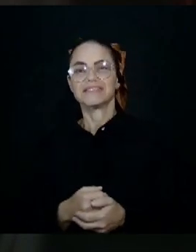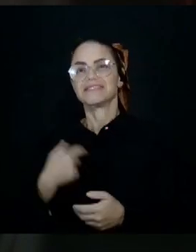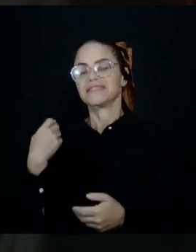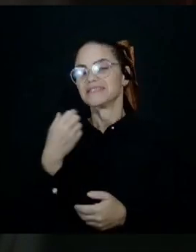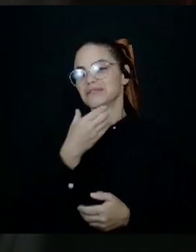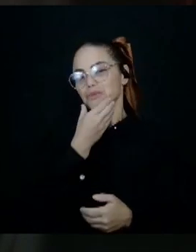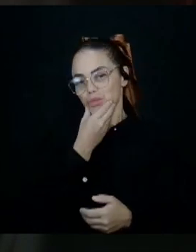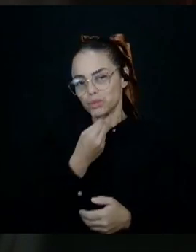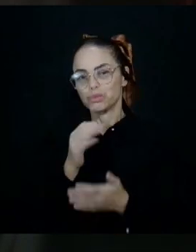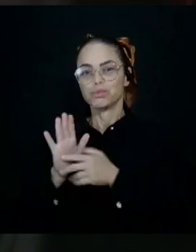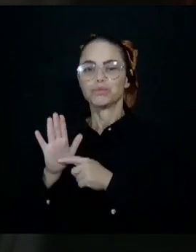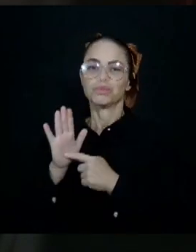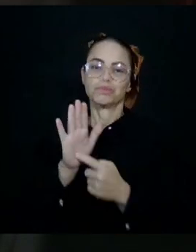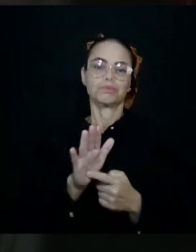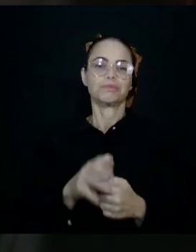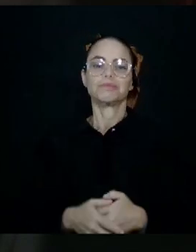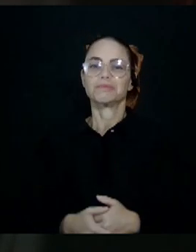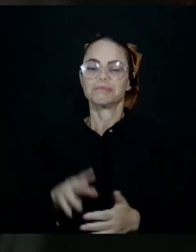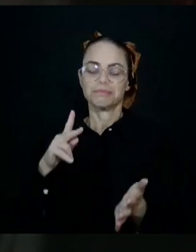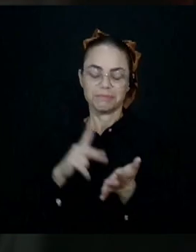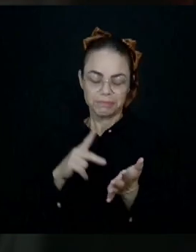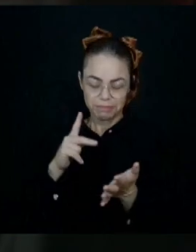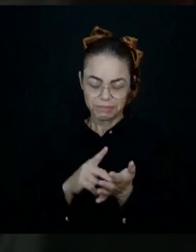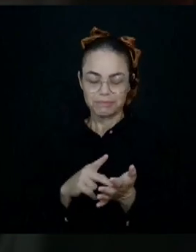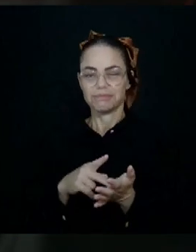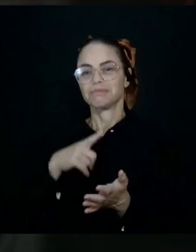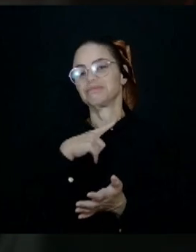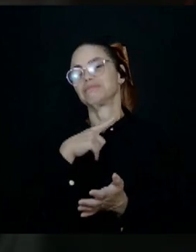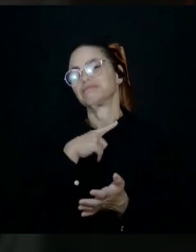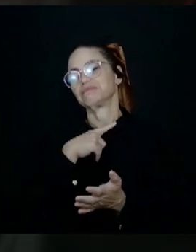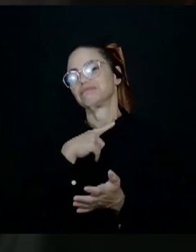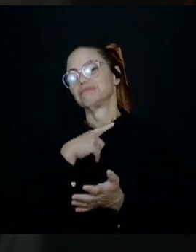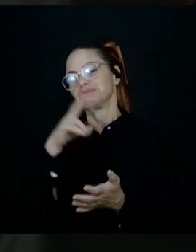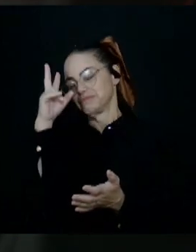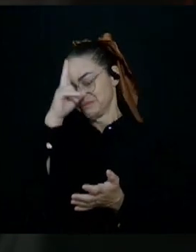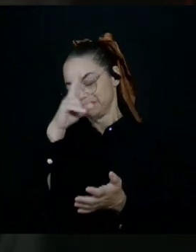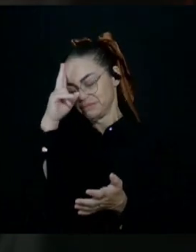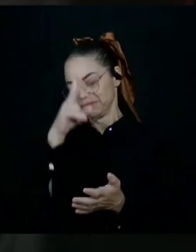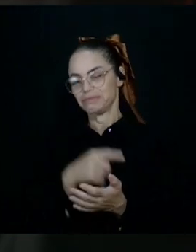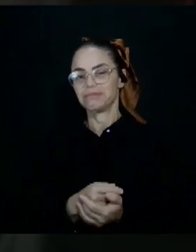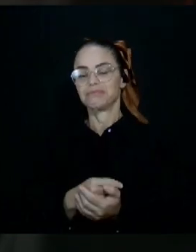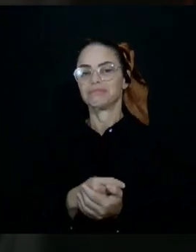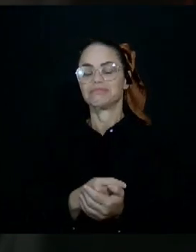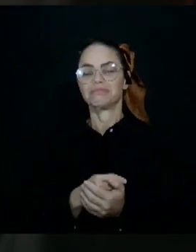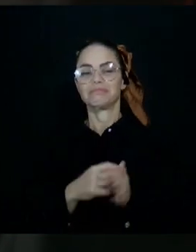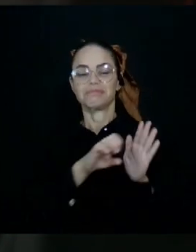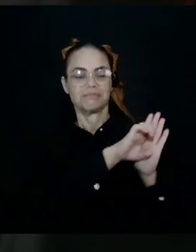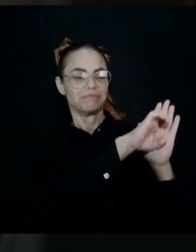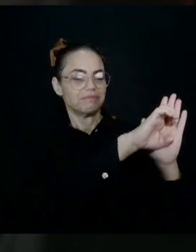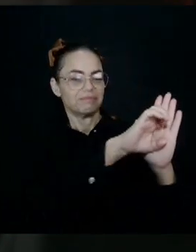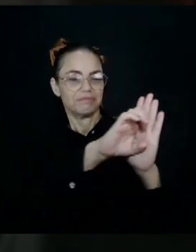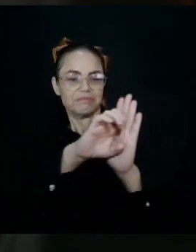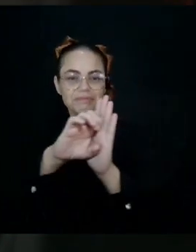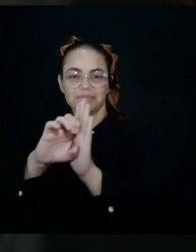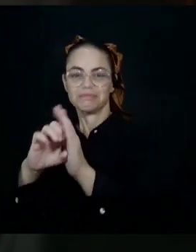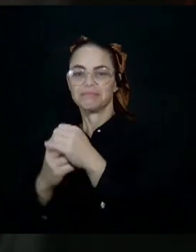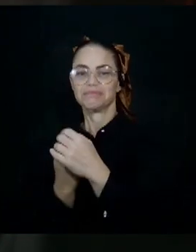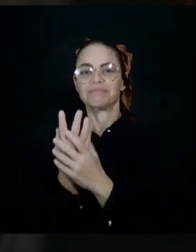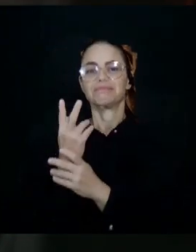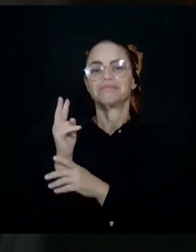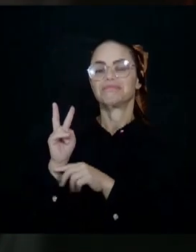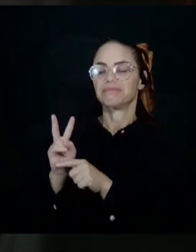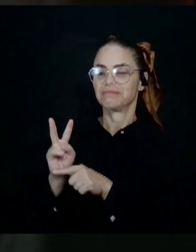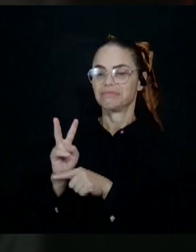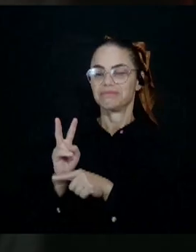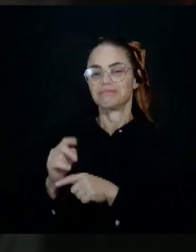mostrando realmente como tem que ser e lembrando que nós somos espelhos para a criação dos nossos filhos. Muito obrigada pela